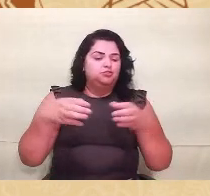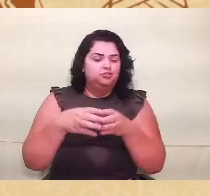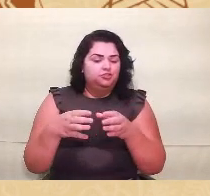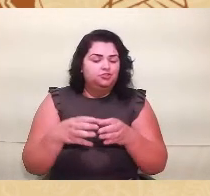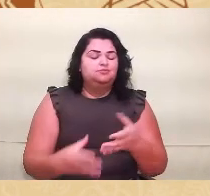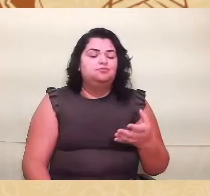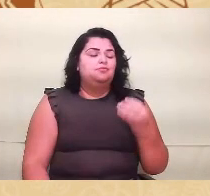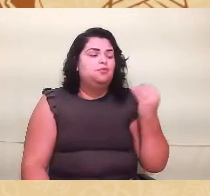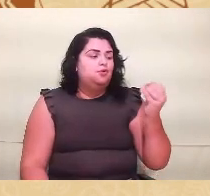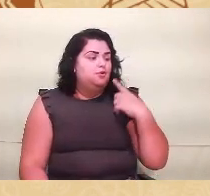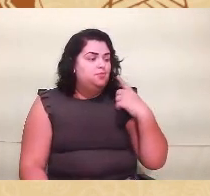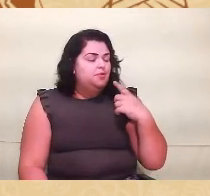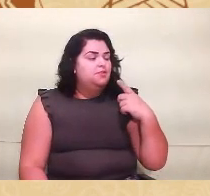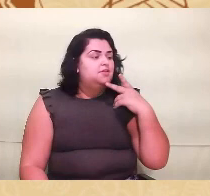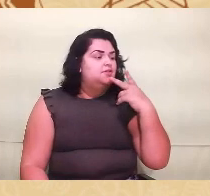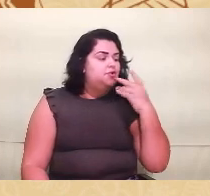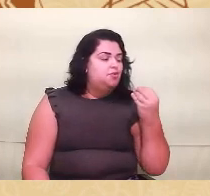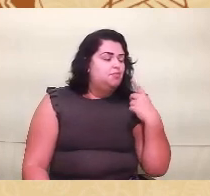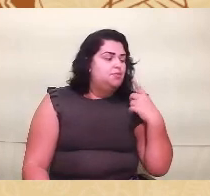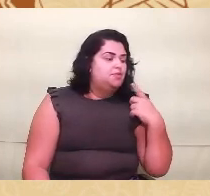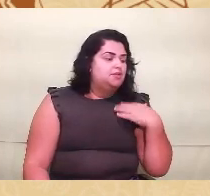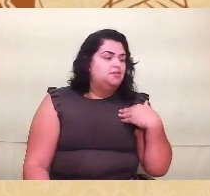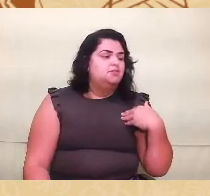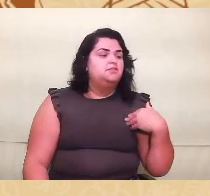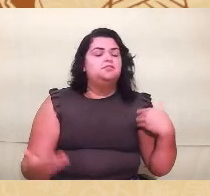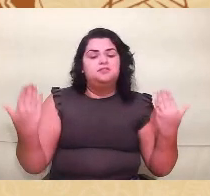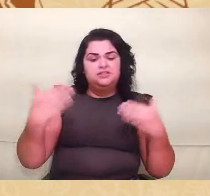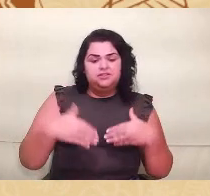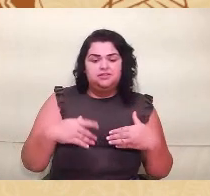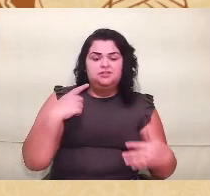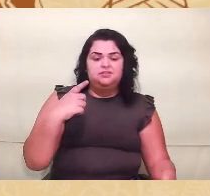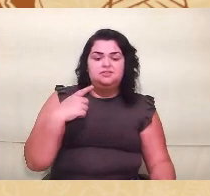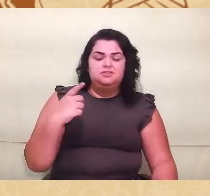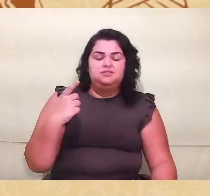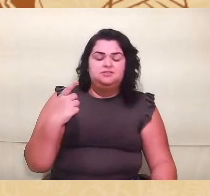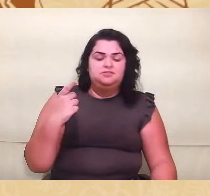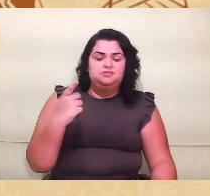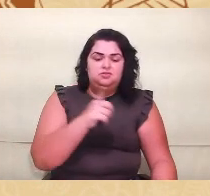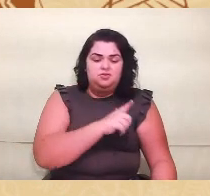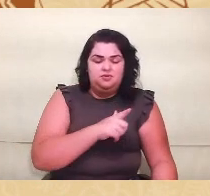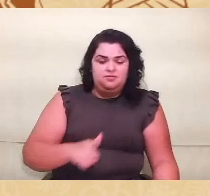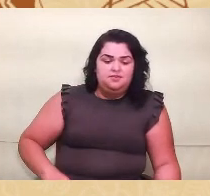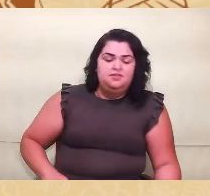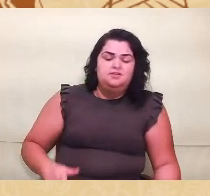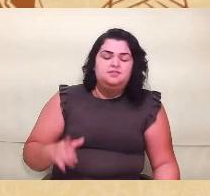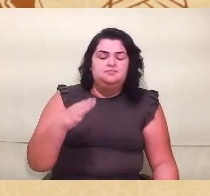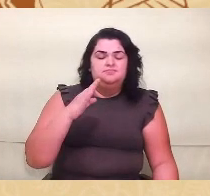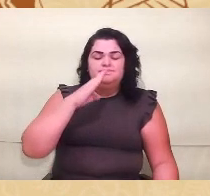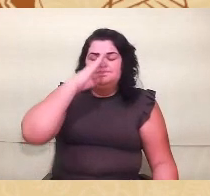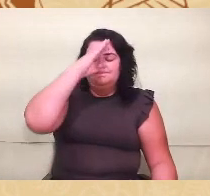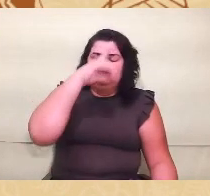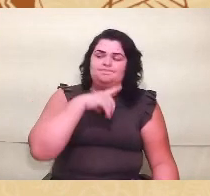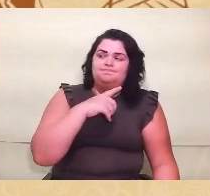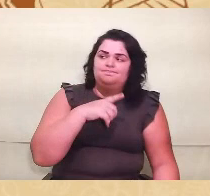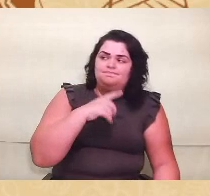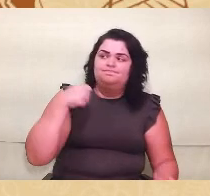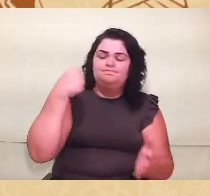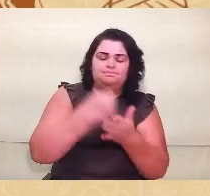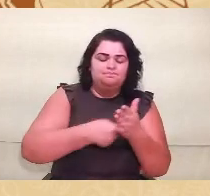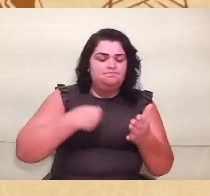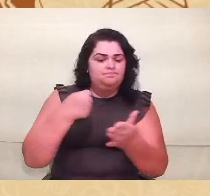que a gente faz esse enfrentamento a esse governo fascista, que ainda tem aí um tempo pela